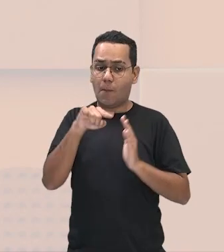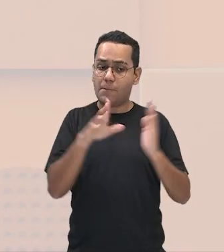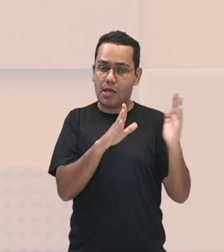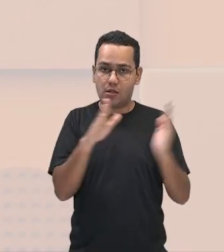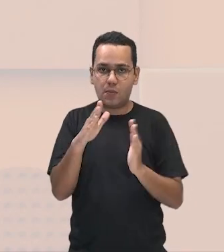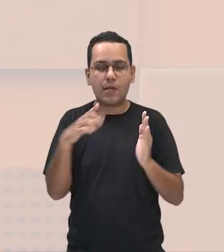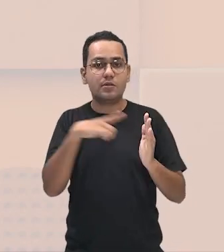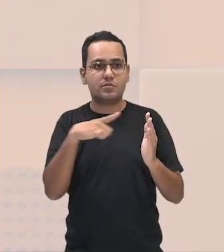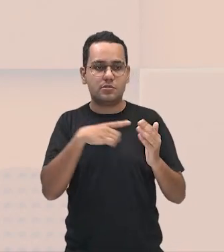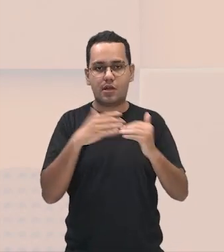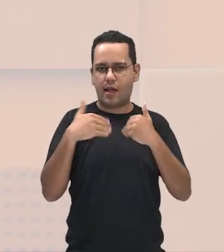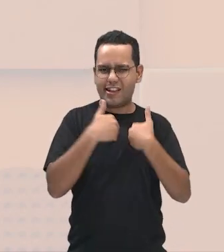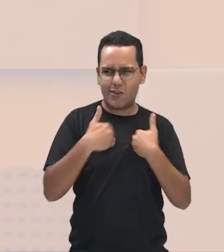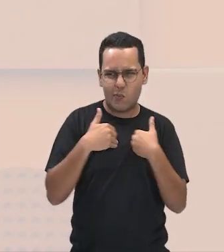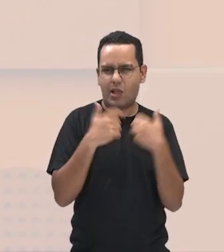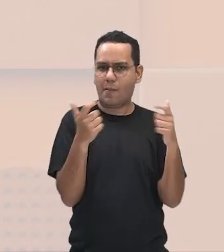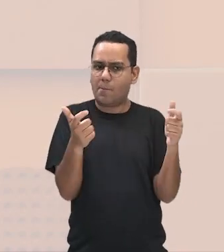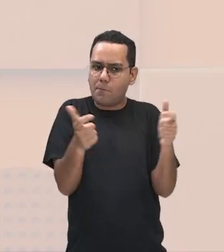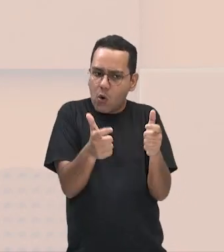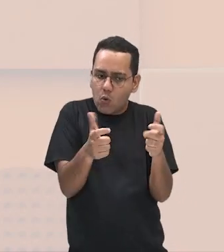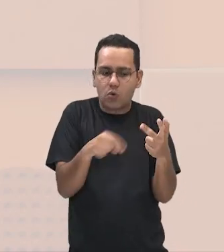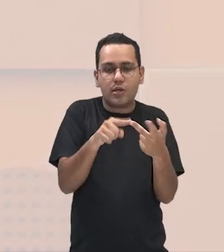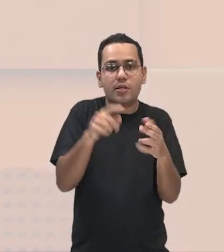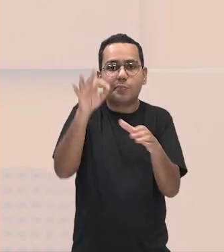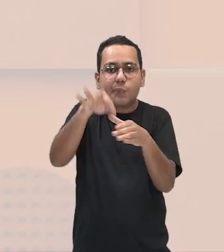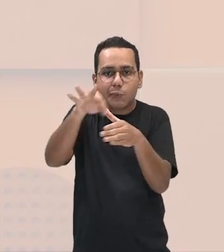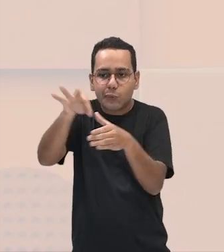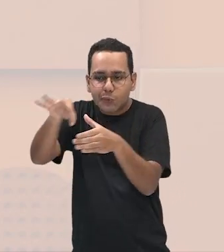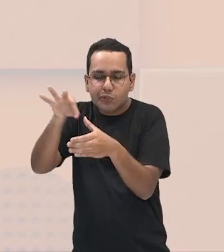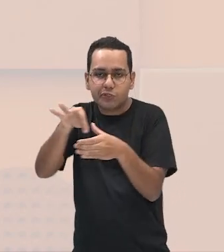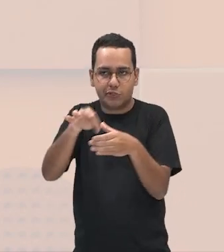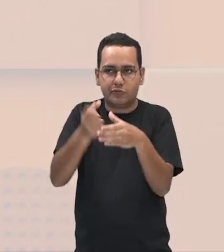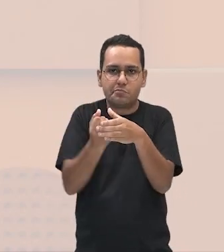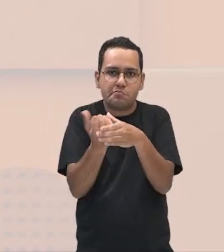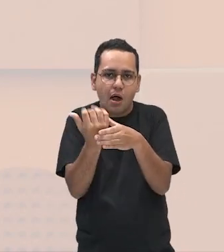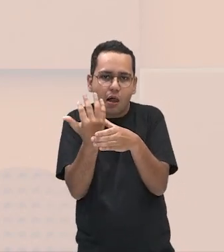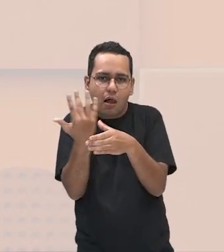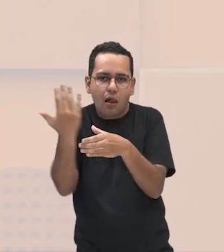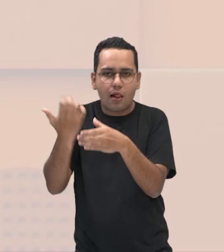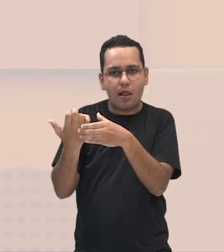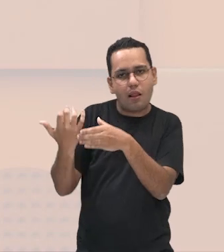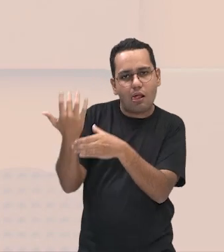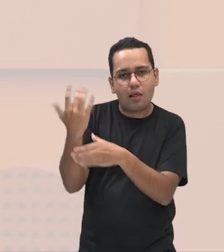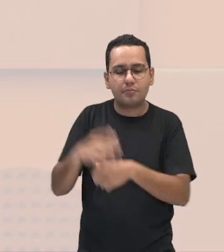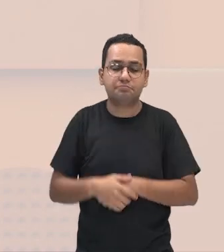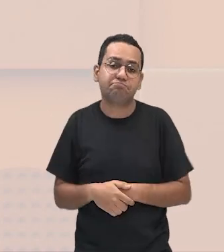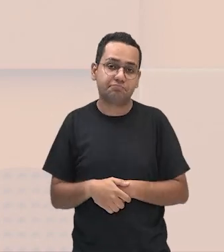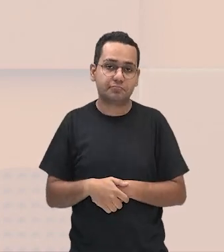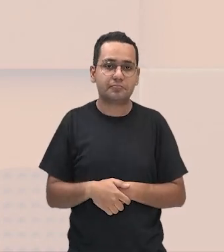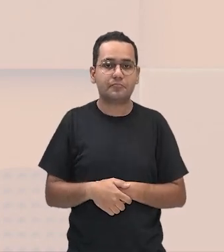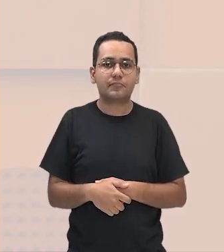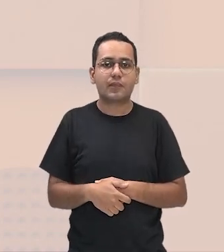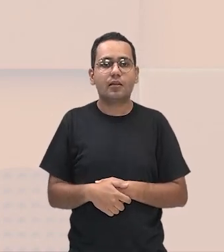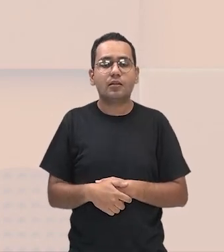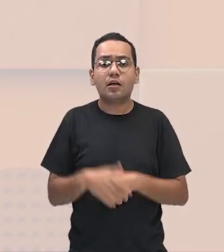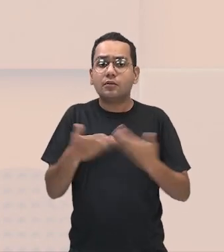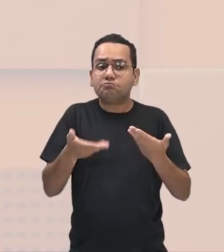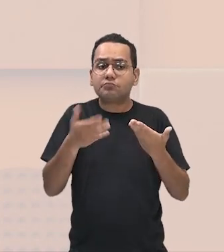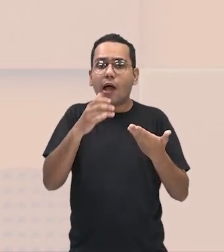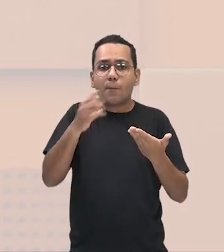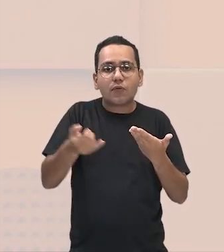plantações para que aqueles monges que ali viviam, eles então comessem, eles bebessem e, principalmente,